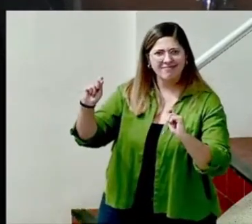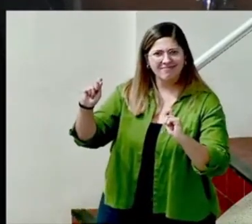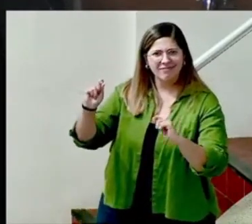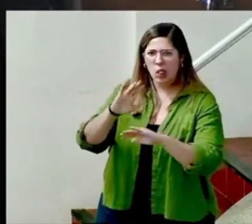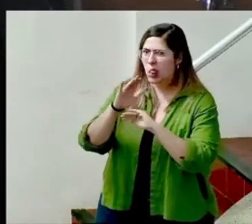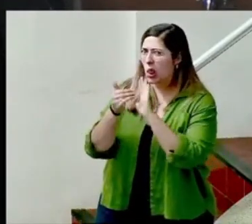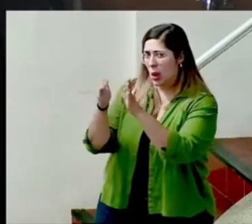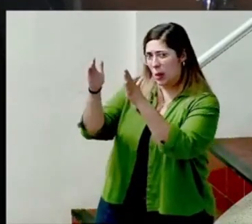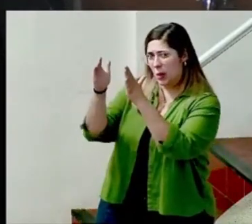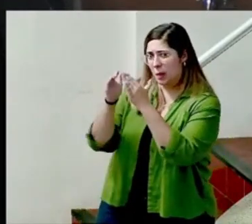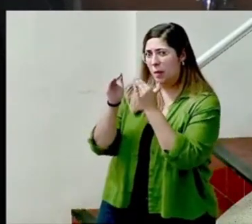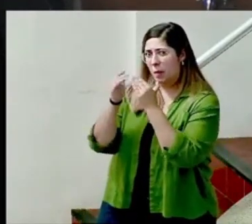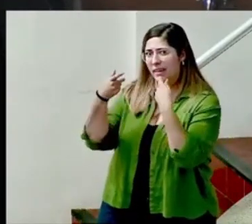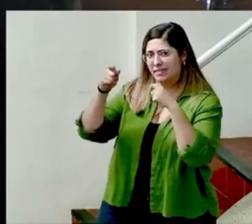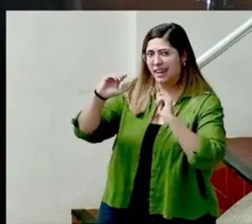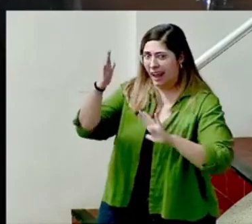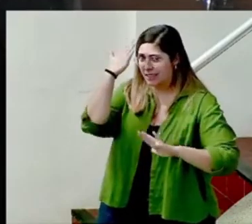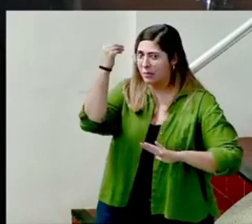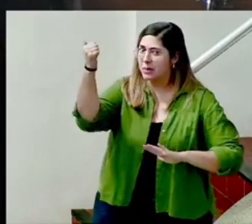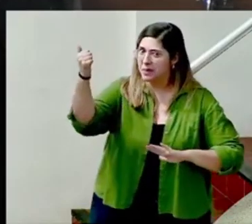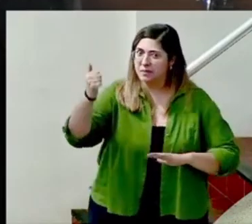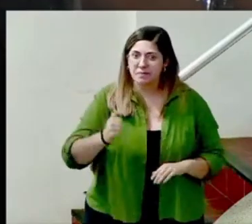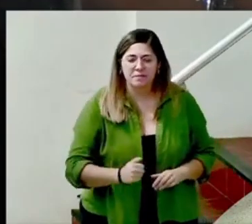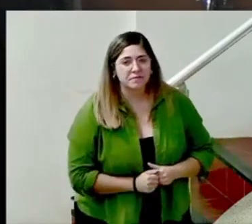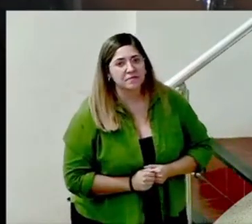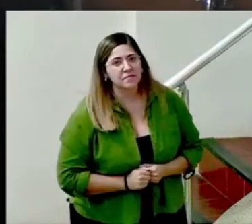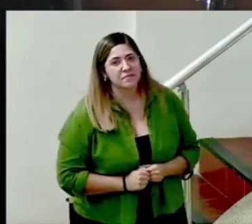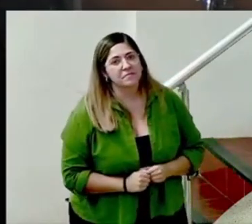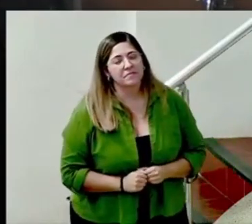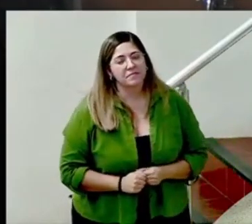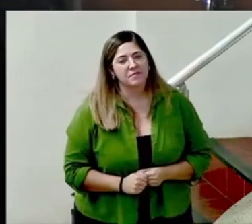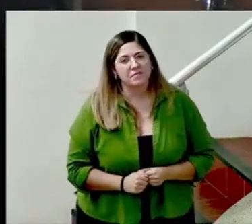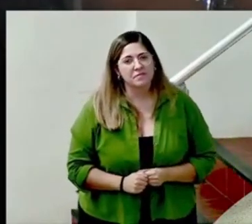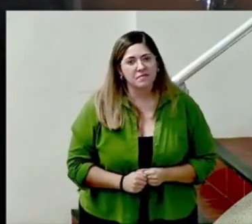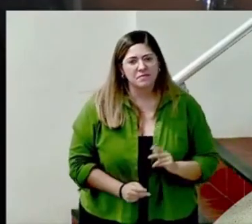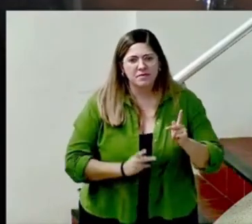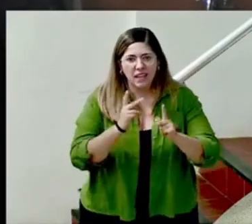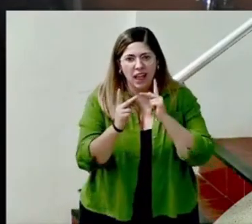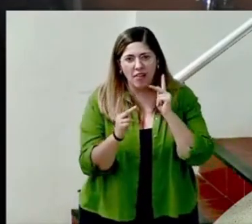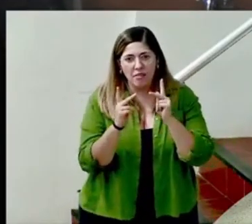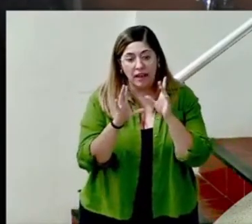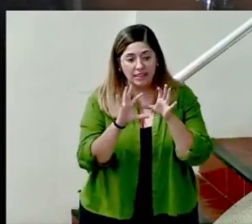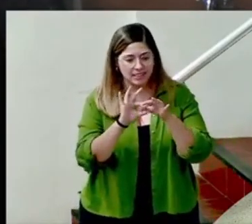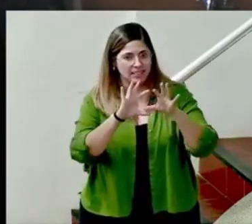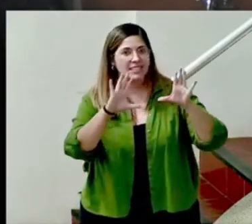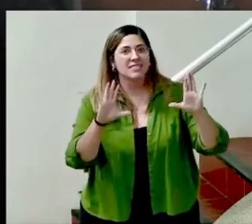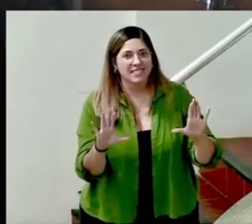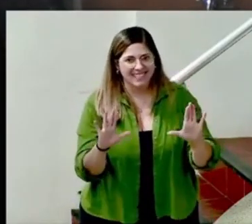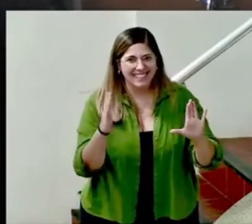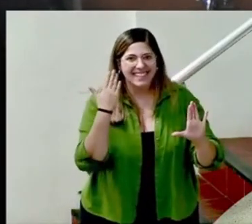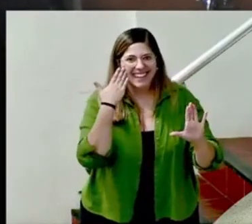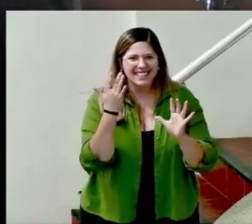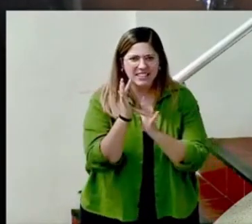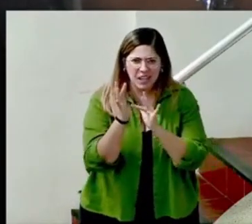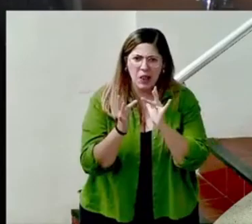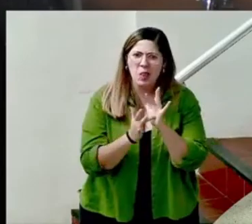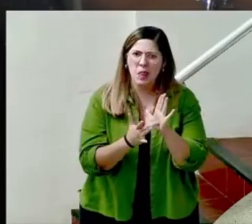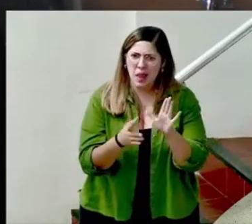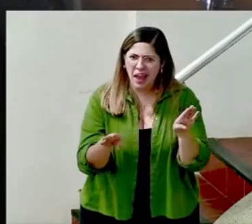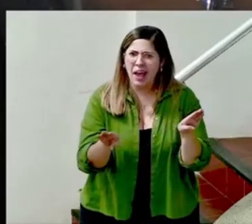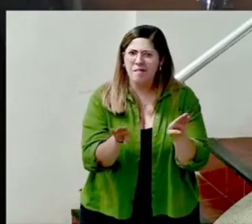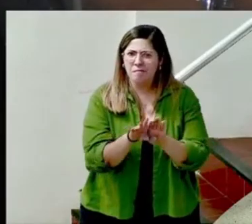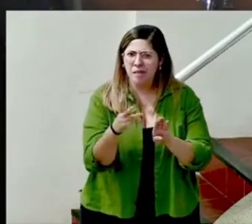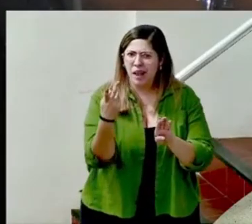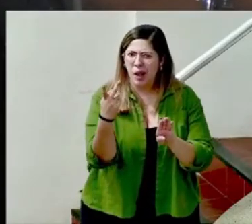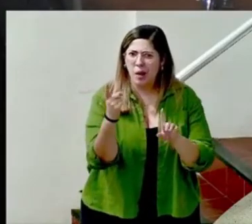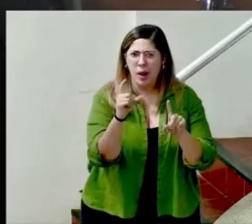dá liberalmente. Eis aqui mais uma vez o termo utilizado por Jesus, aqui no verso 22